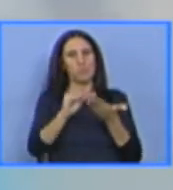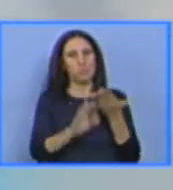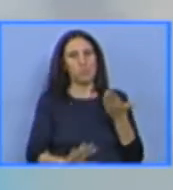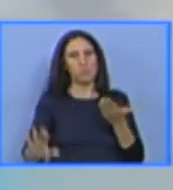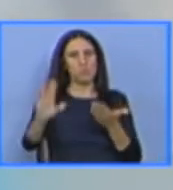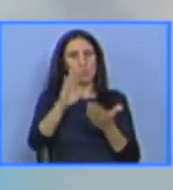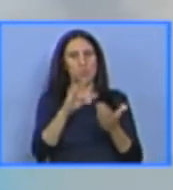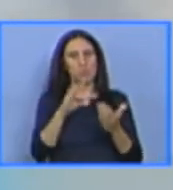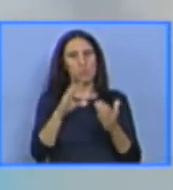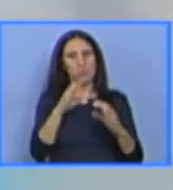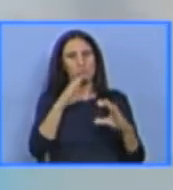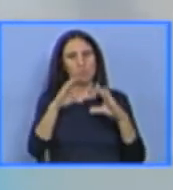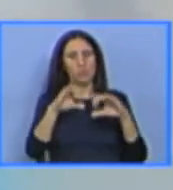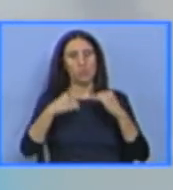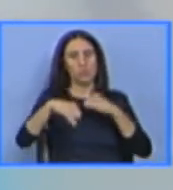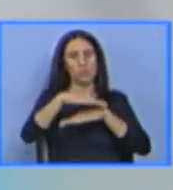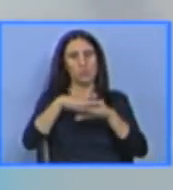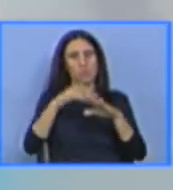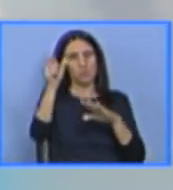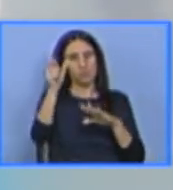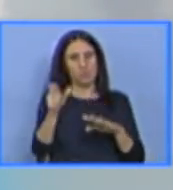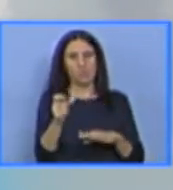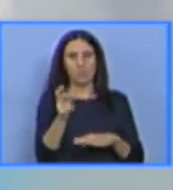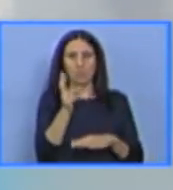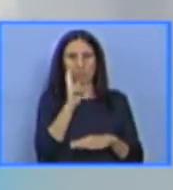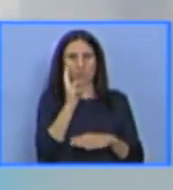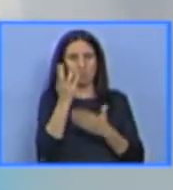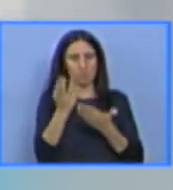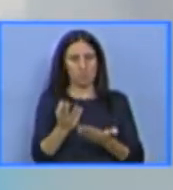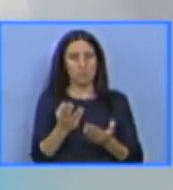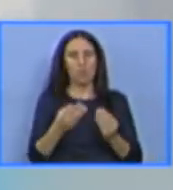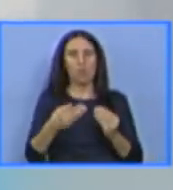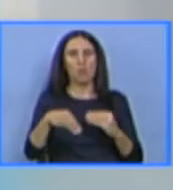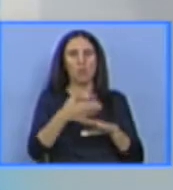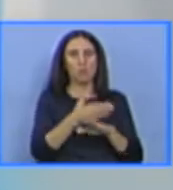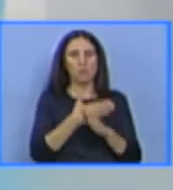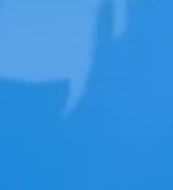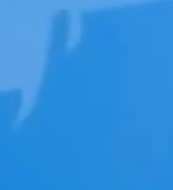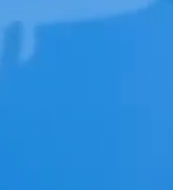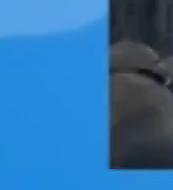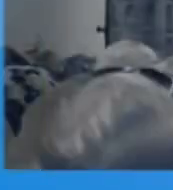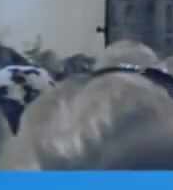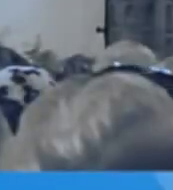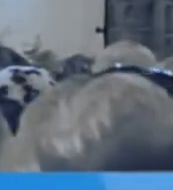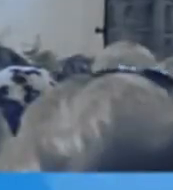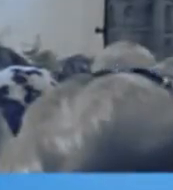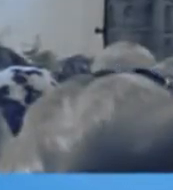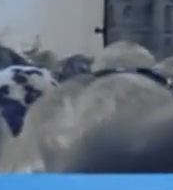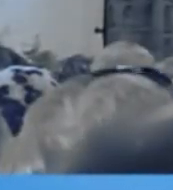das Comunicações Sociais. Antes de, porém, olhamos a atualidade religiosa.